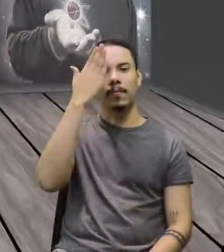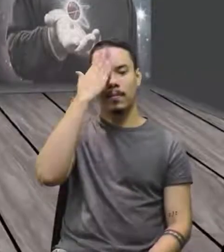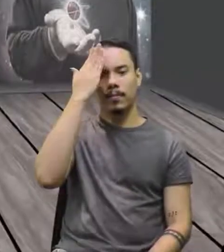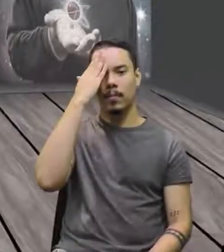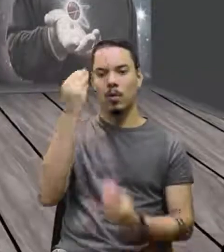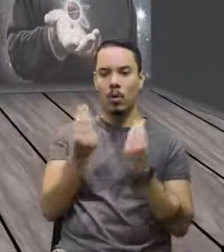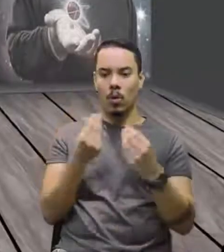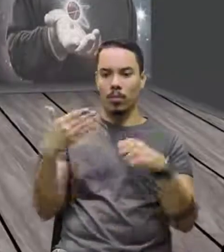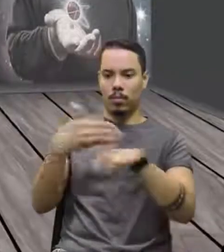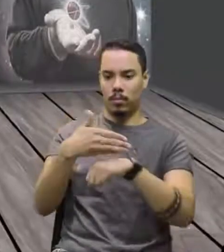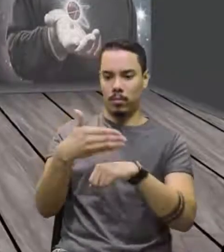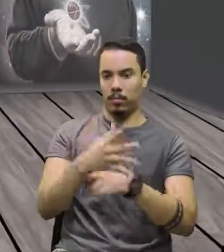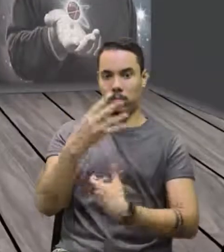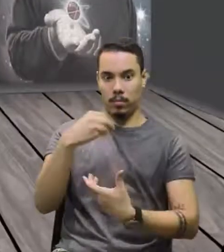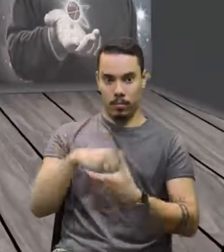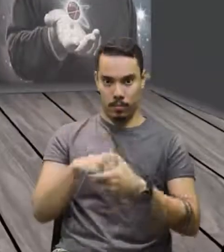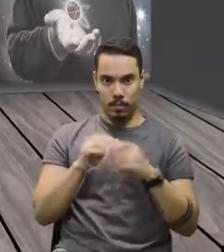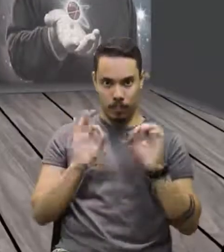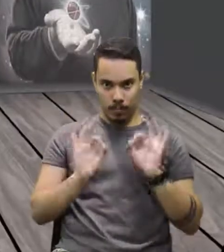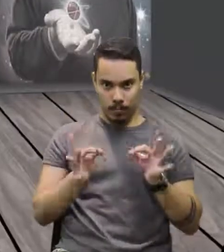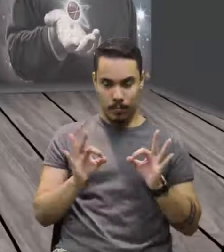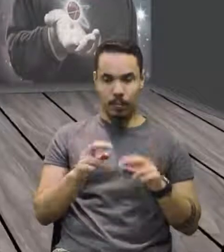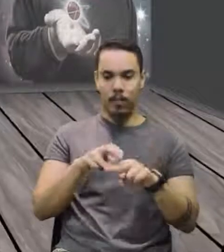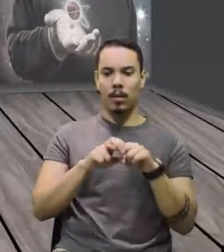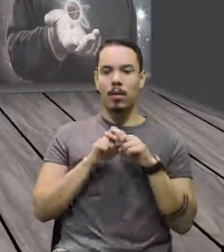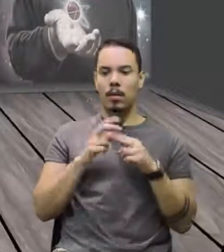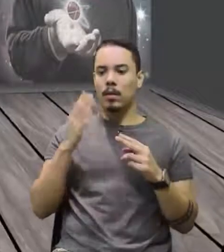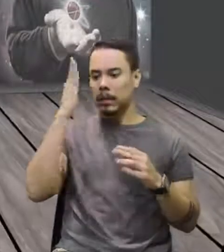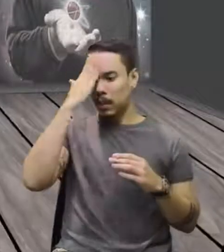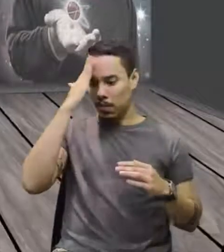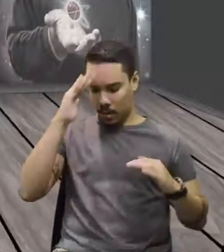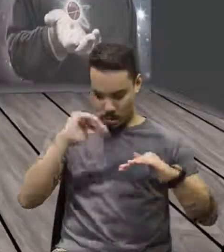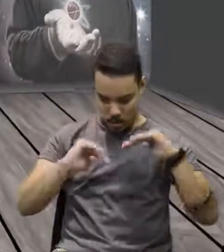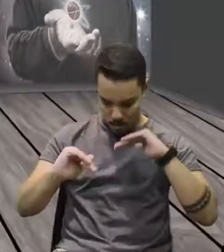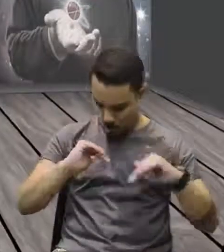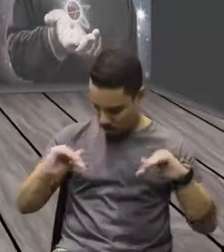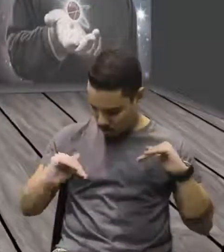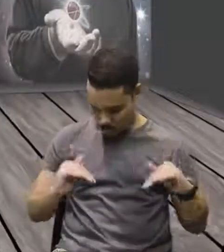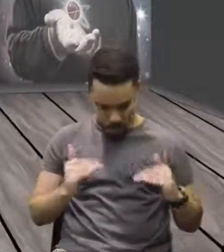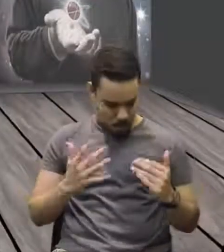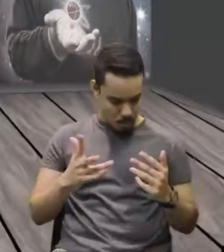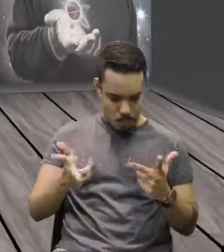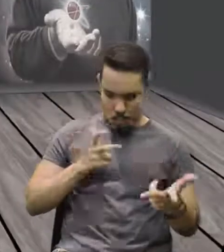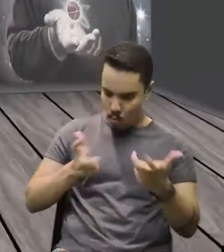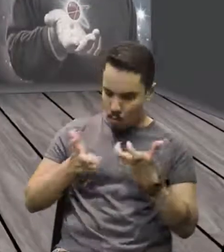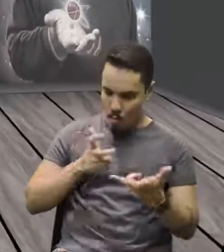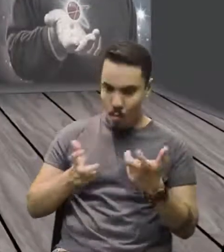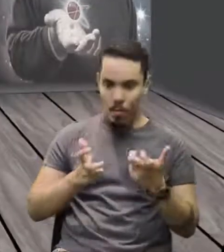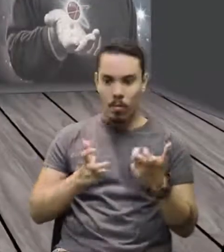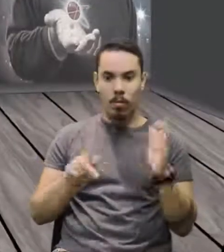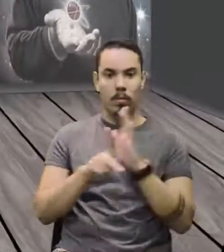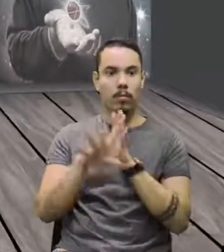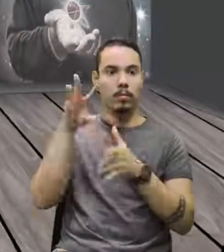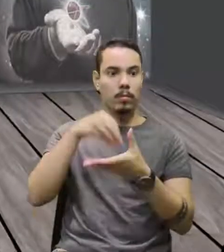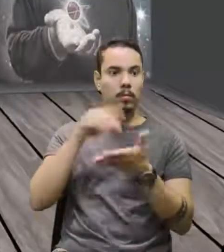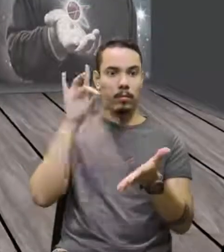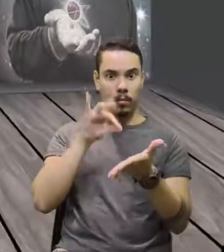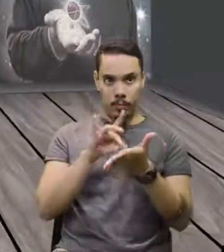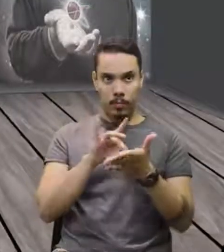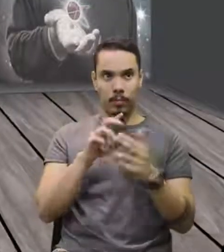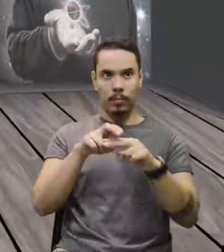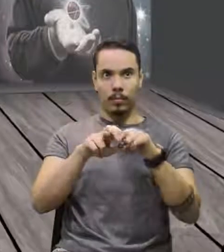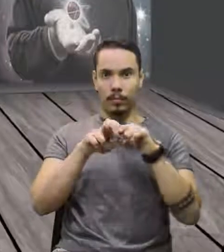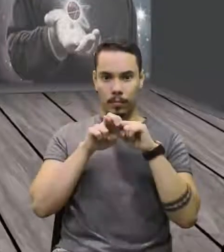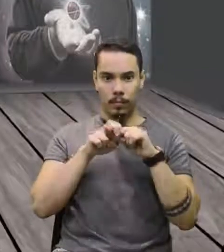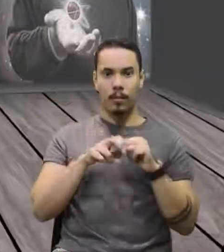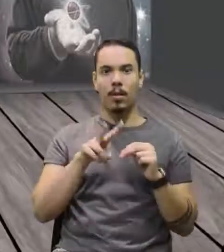essas frequências, certo? Então, você poder separar a frequência, filtrar essas frequências. Então,